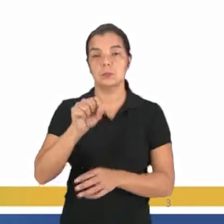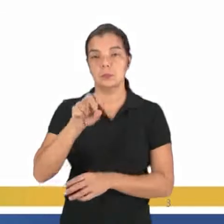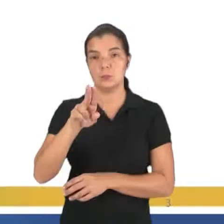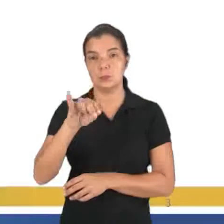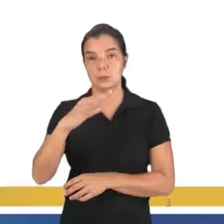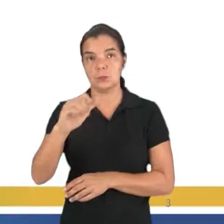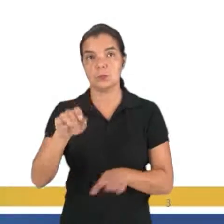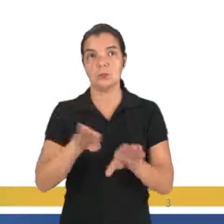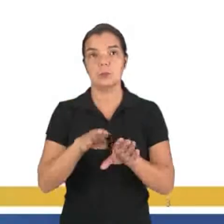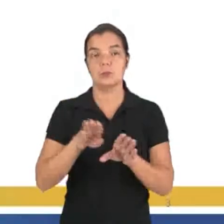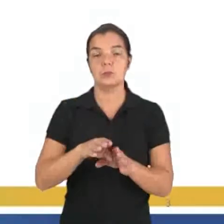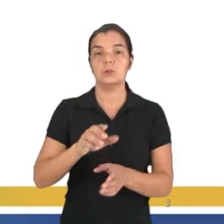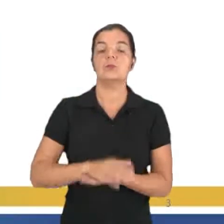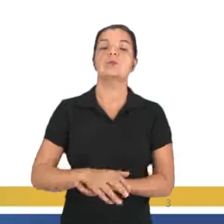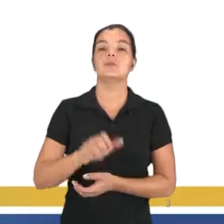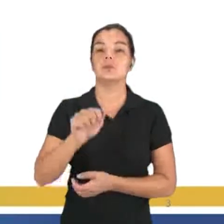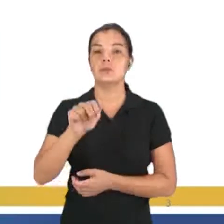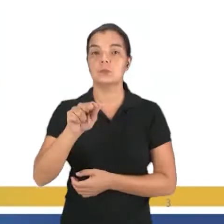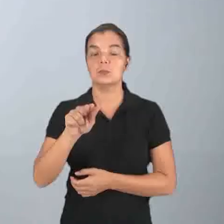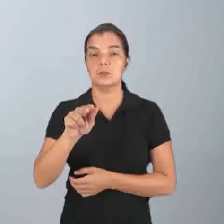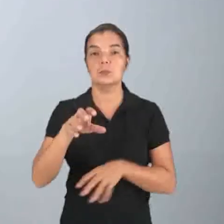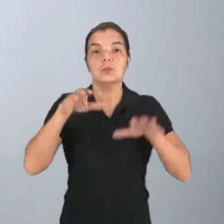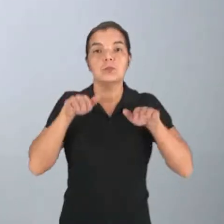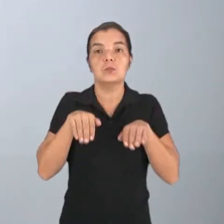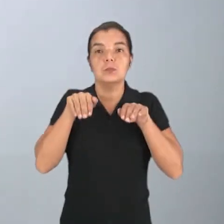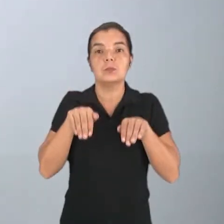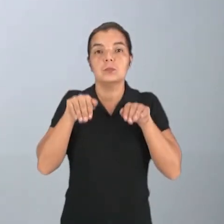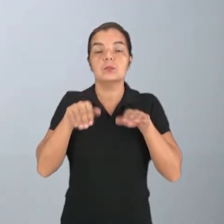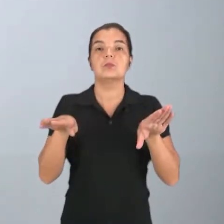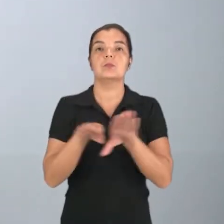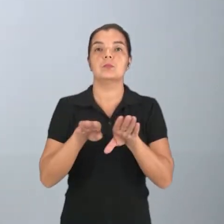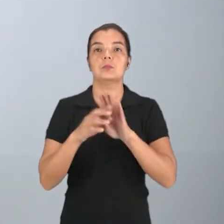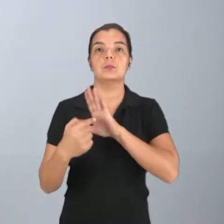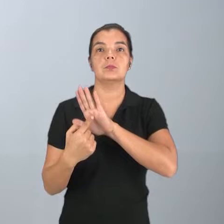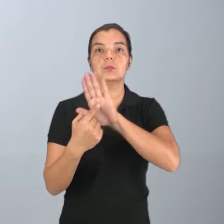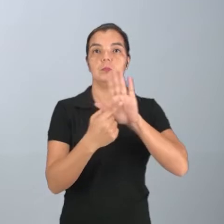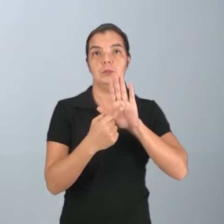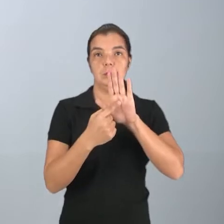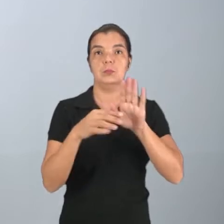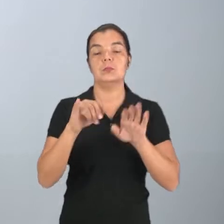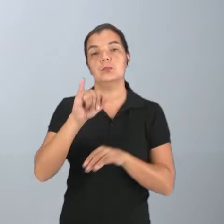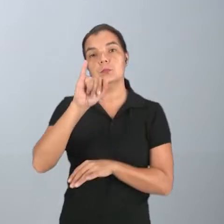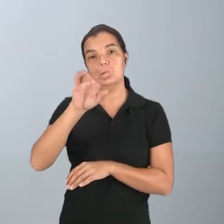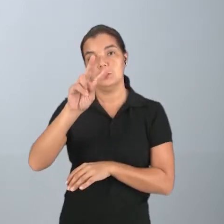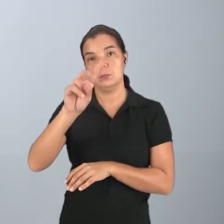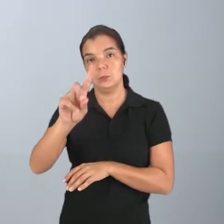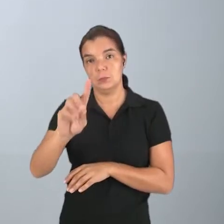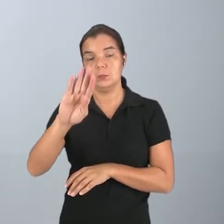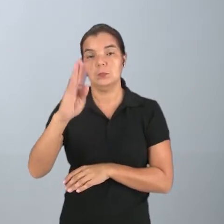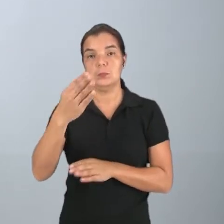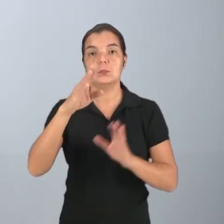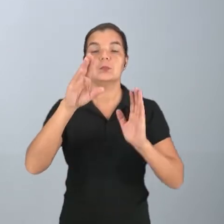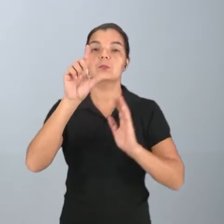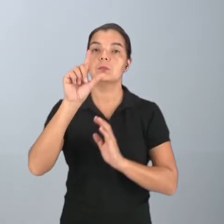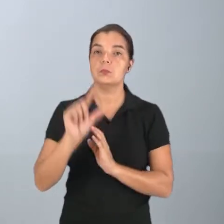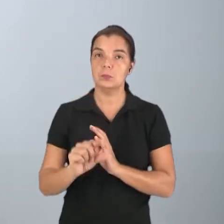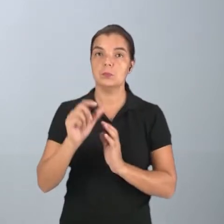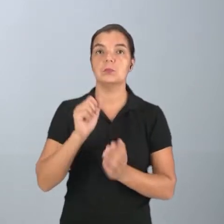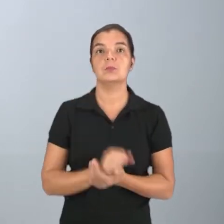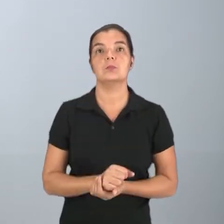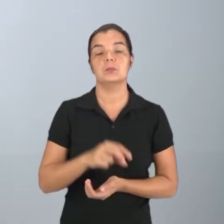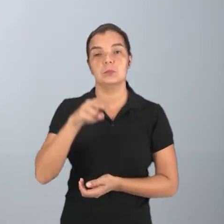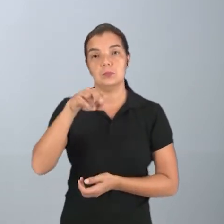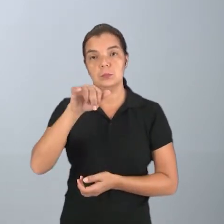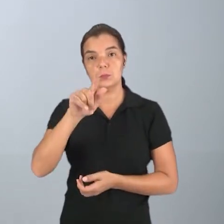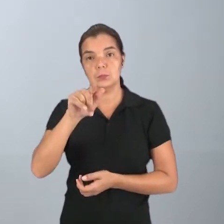e países em que a qualidade de vida é muito ruim, apresentando, portanto, IDH baixo. Por exemplo,